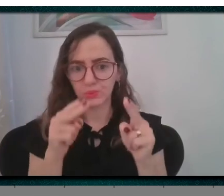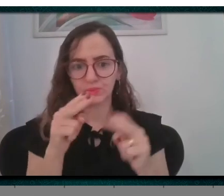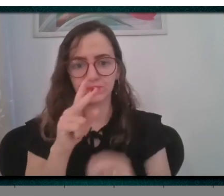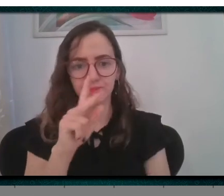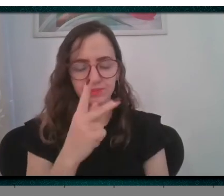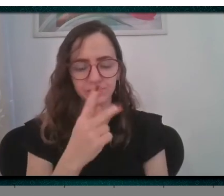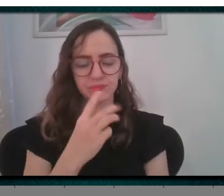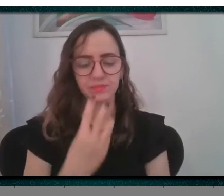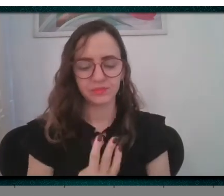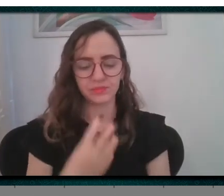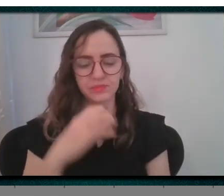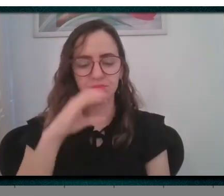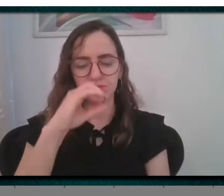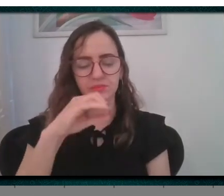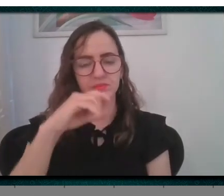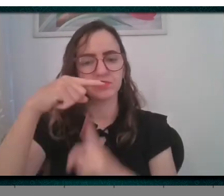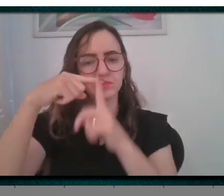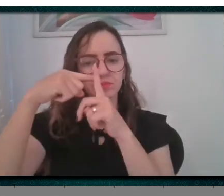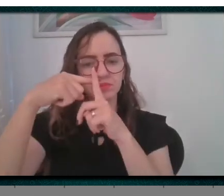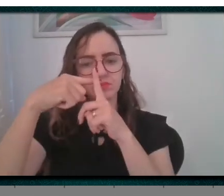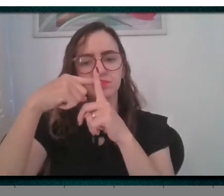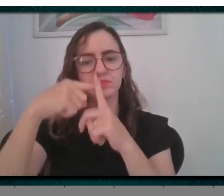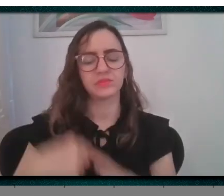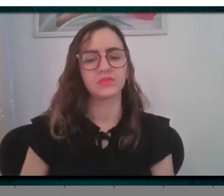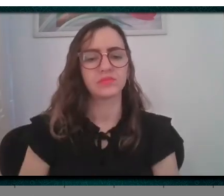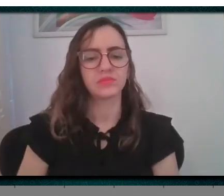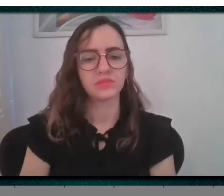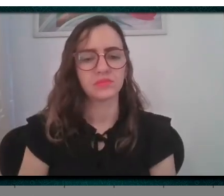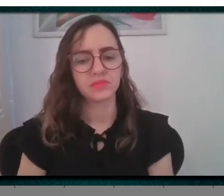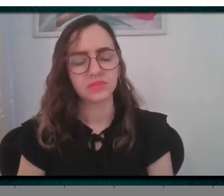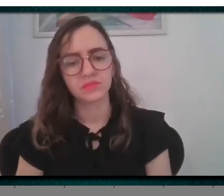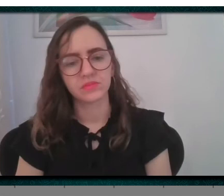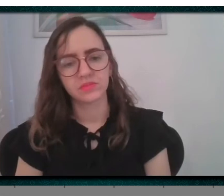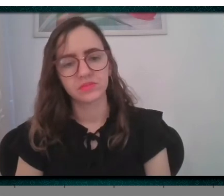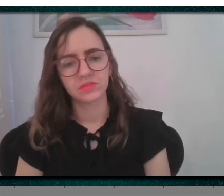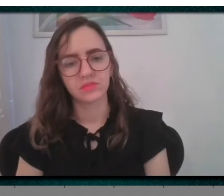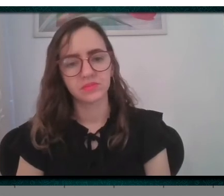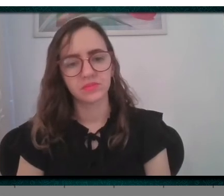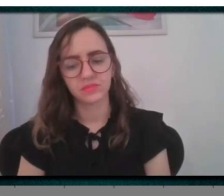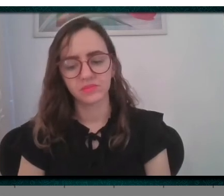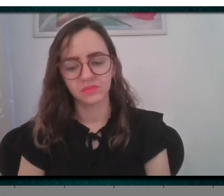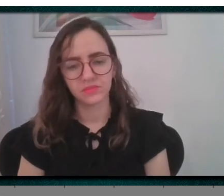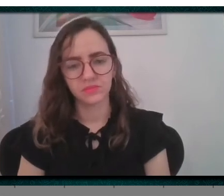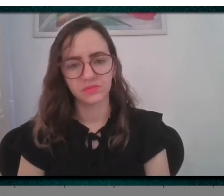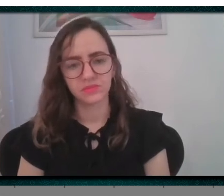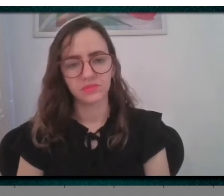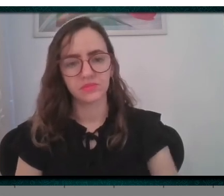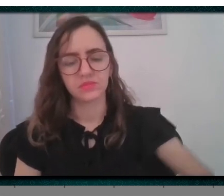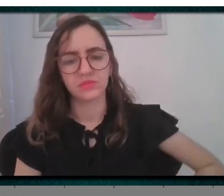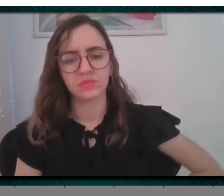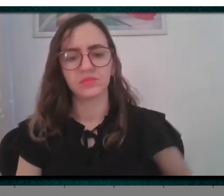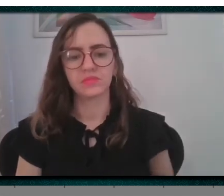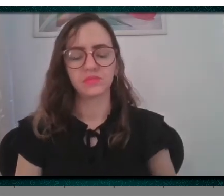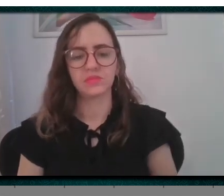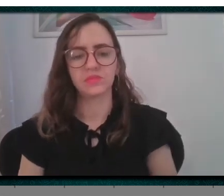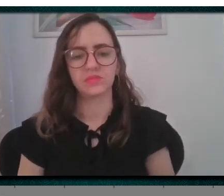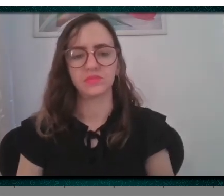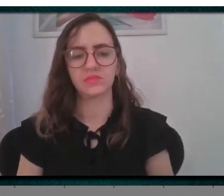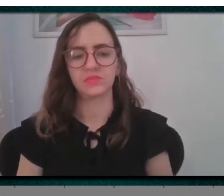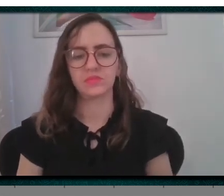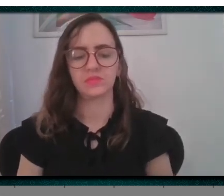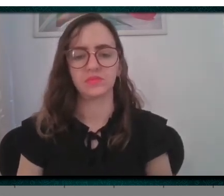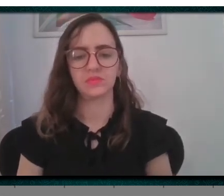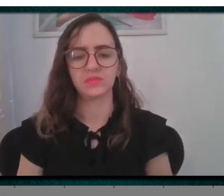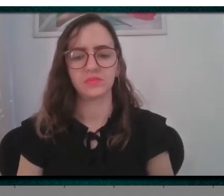A gente tem essa fórmula aqui, ó. H+ é igual a 10 elevado a pH.